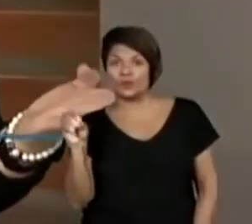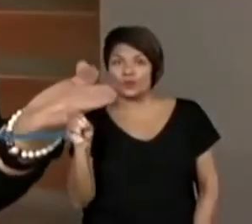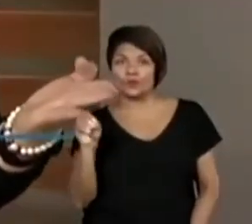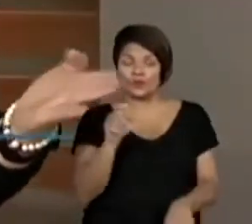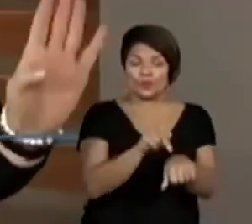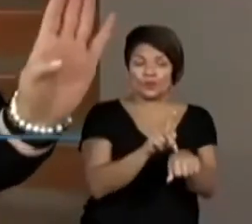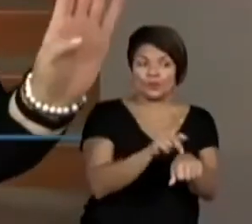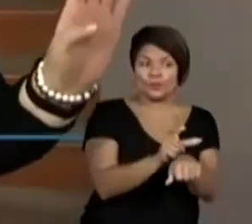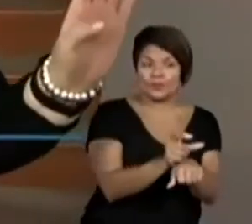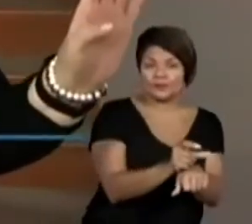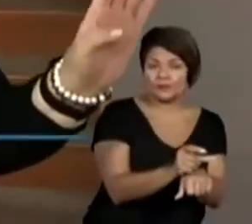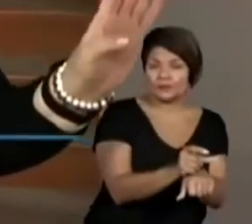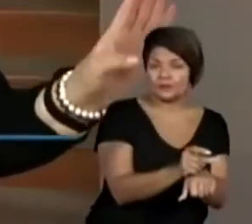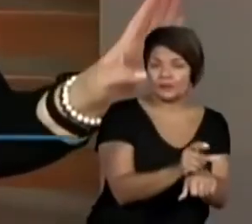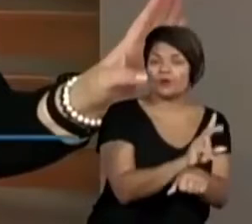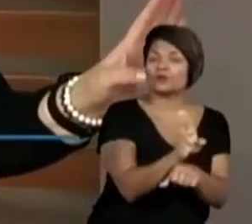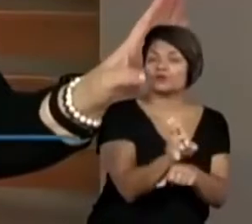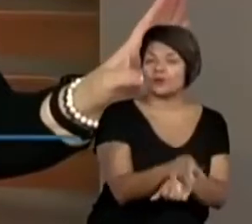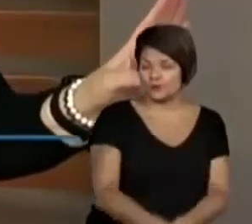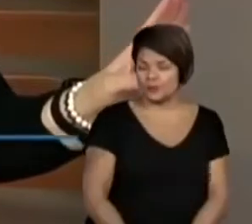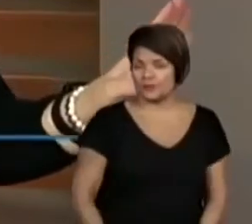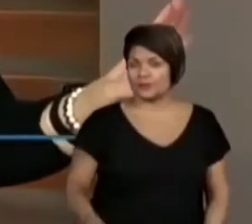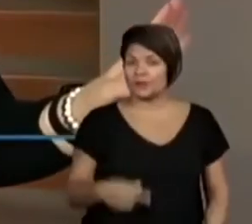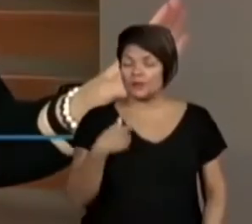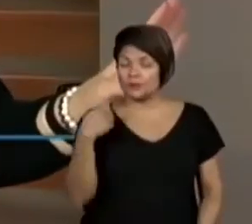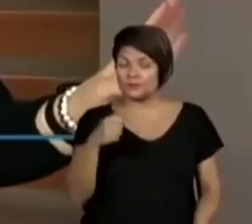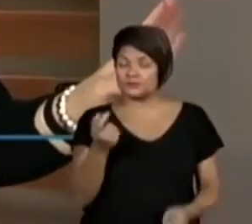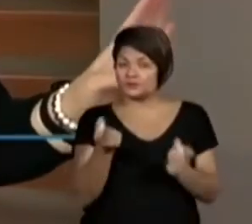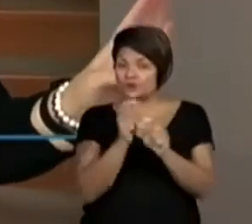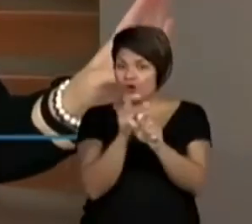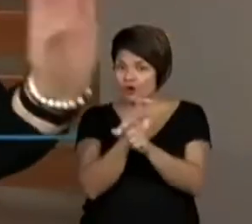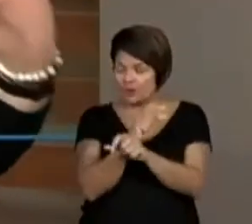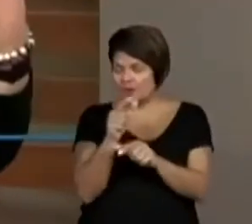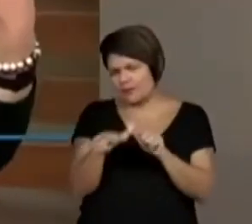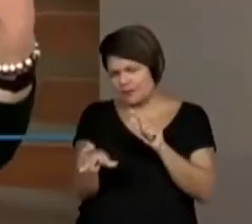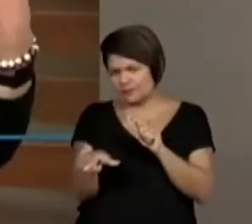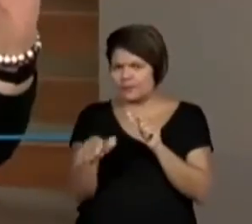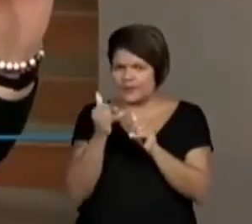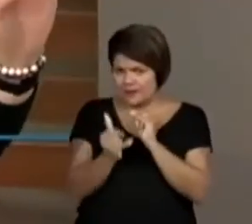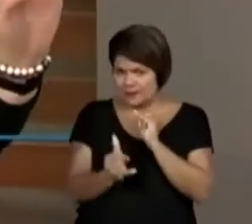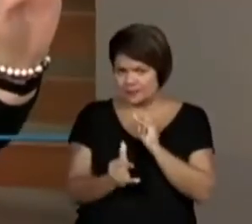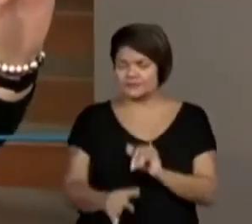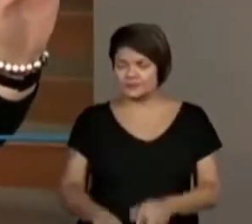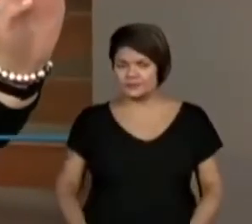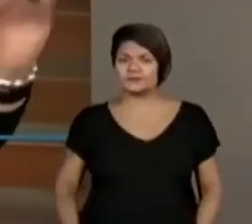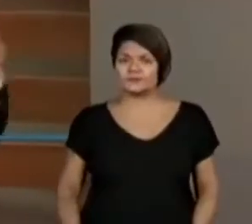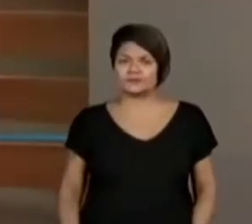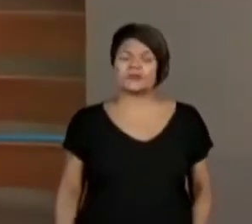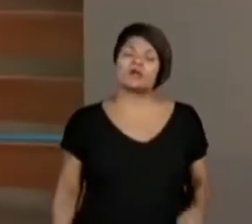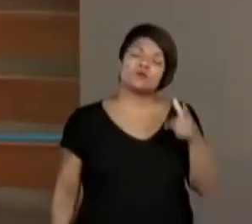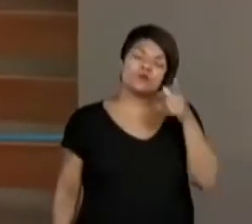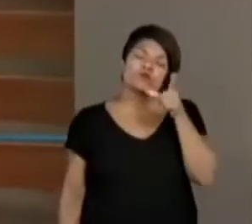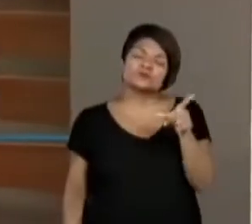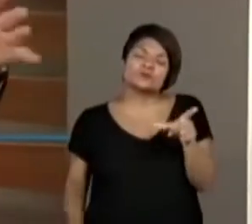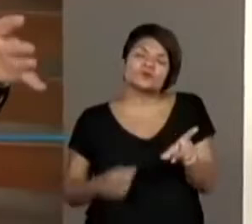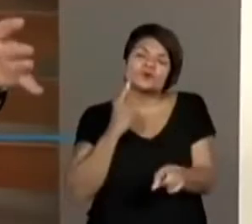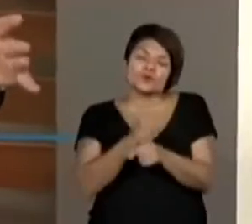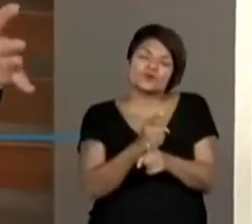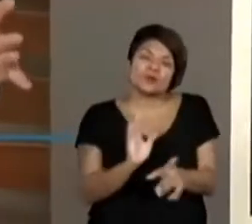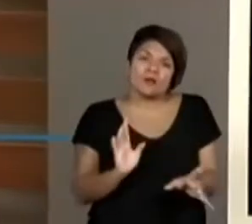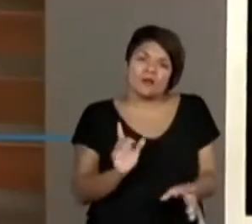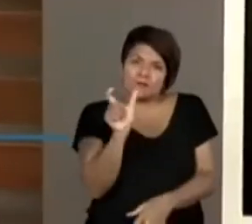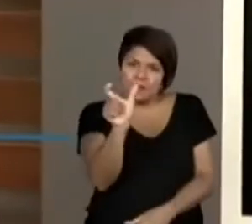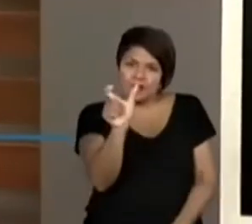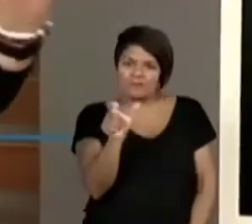pedrinha. Eu teria que fazer algumas trocas para chegar nela. E aí eu consigo achar a palavra